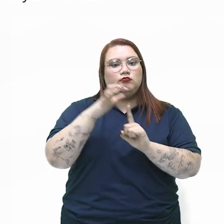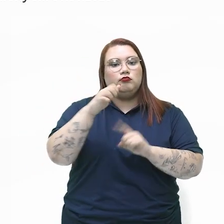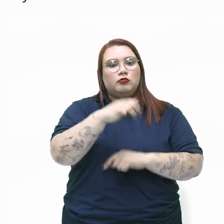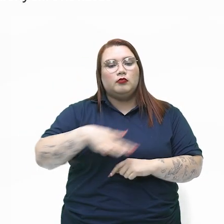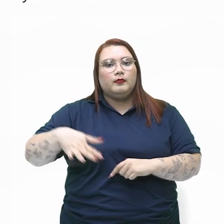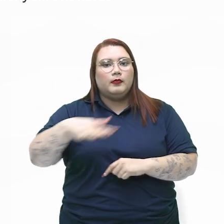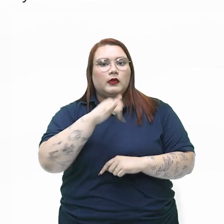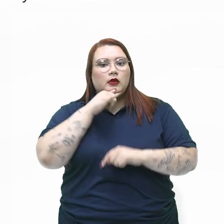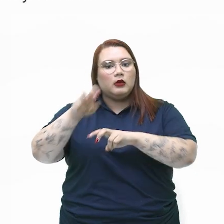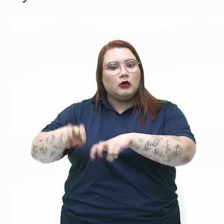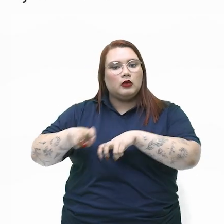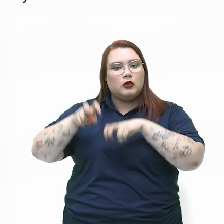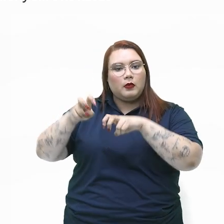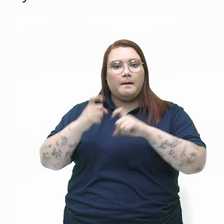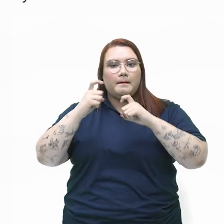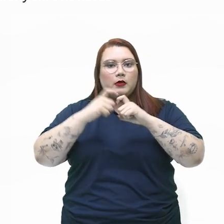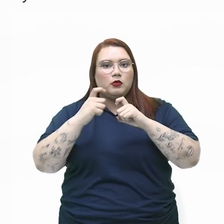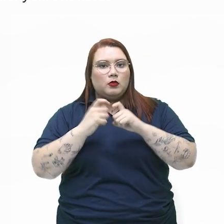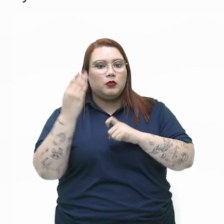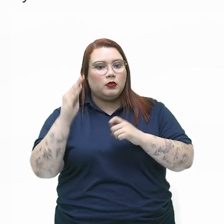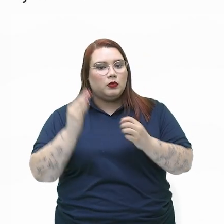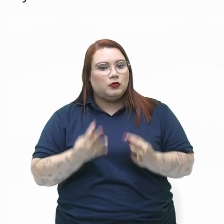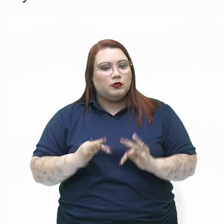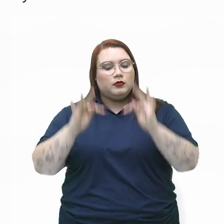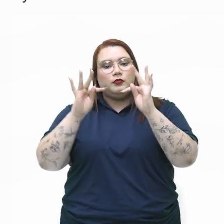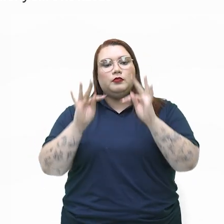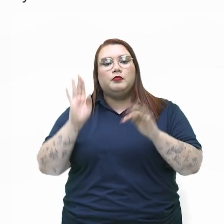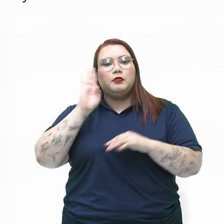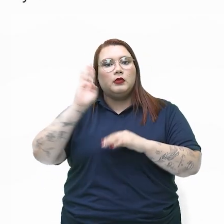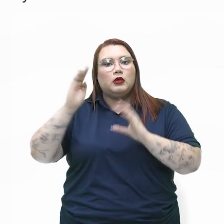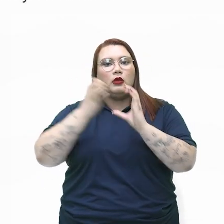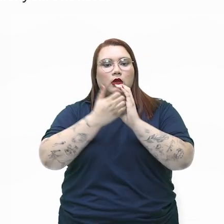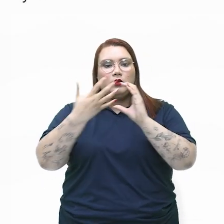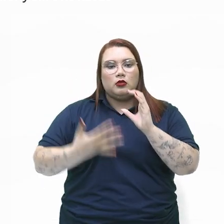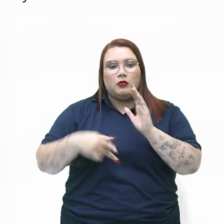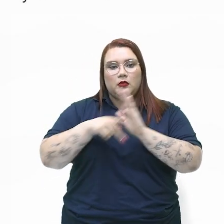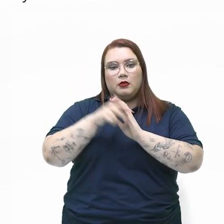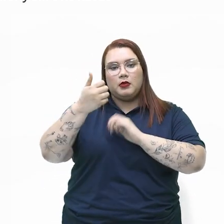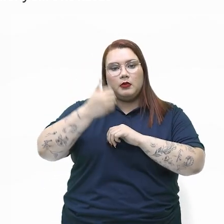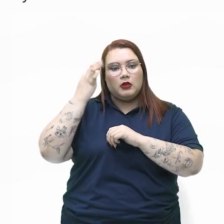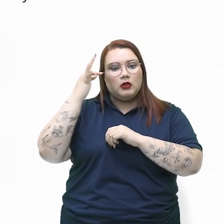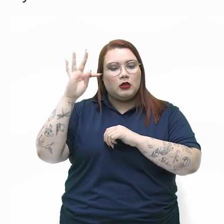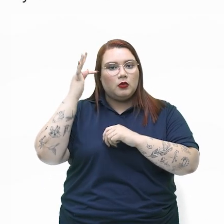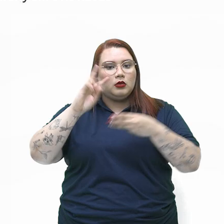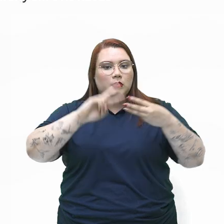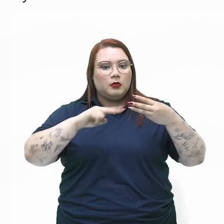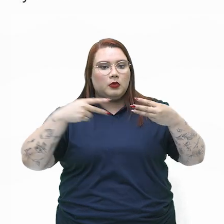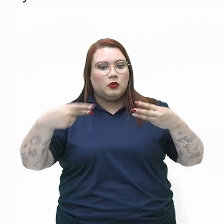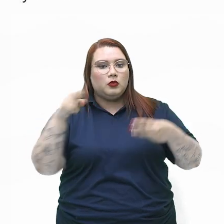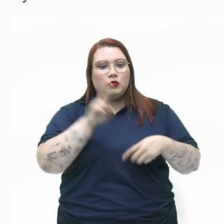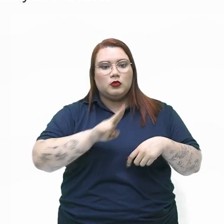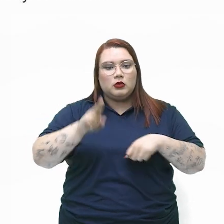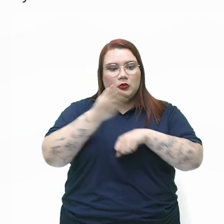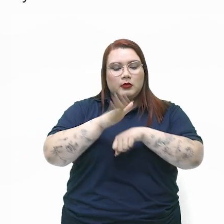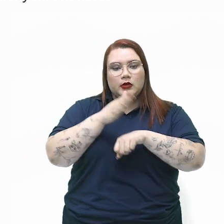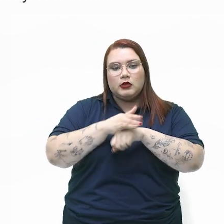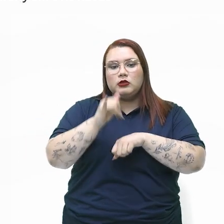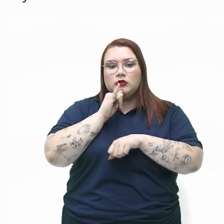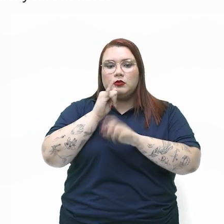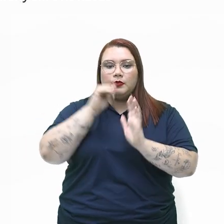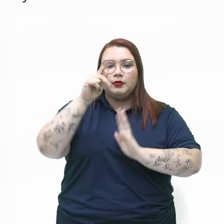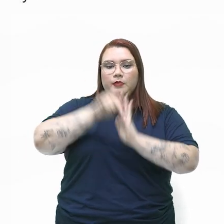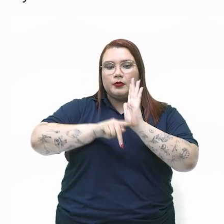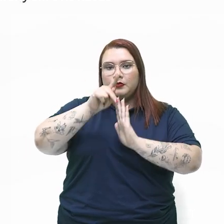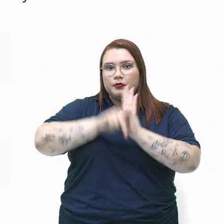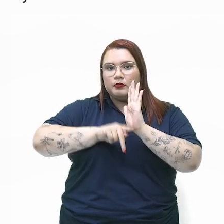sua influência em áreas como agricultura, medicina e biotecnologia. Princípios da primeira lei de Mendel são utilizados na